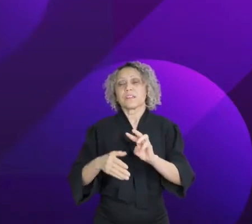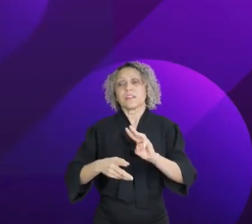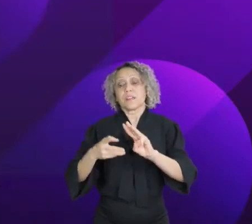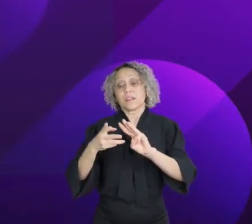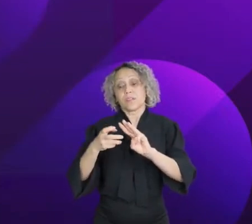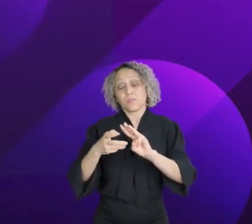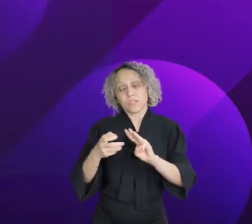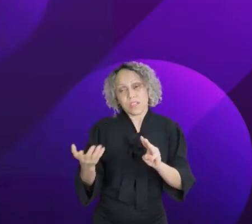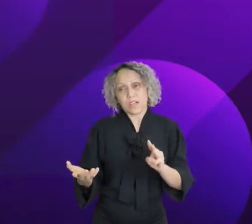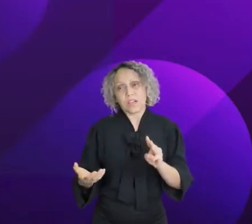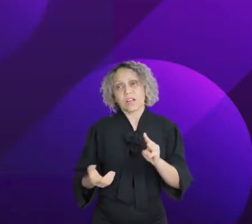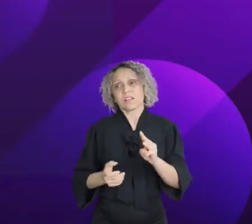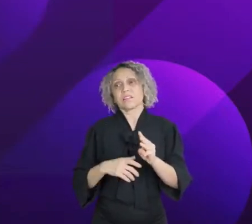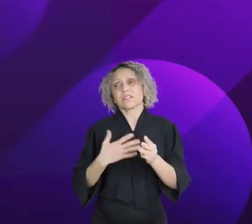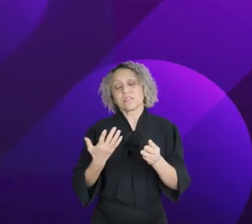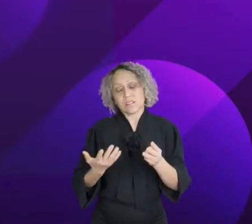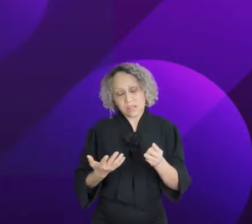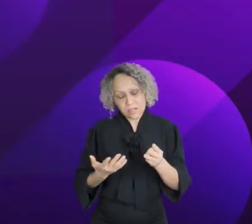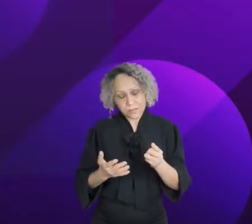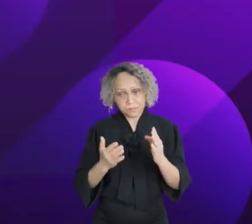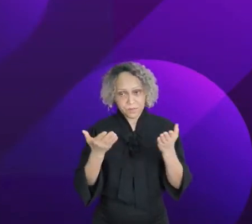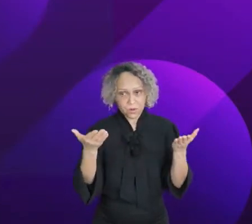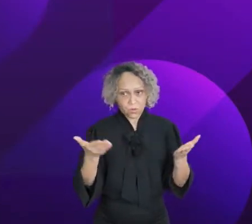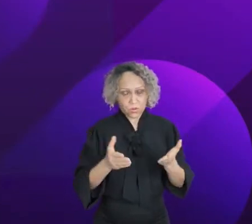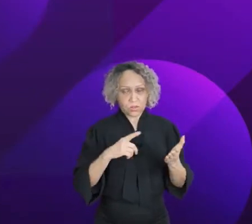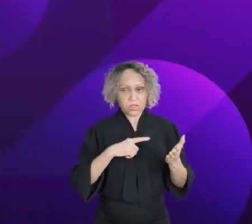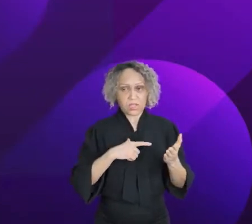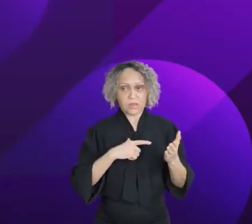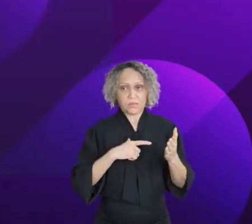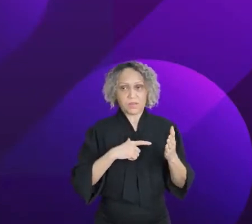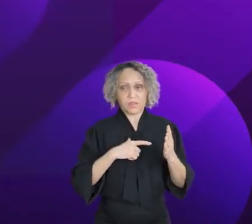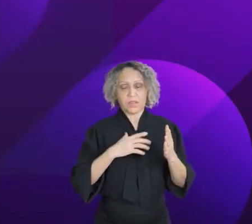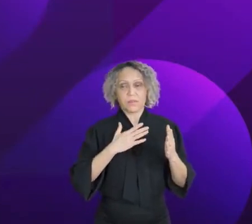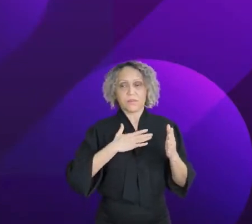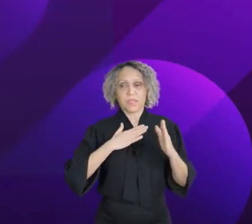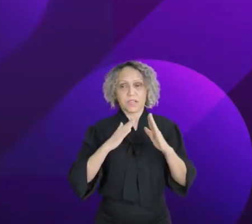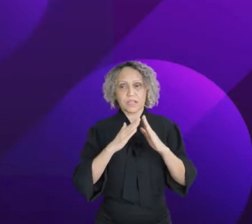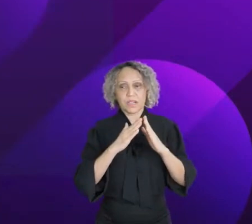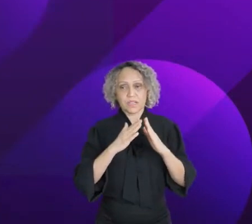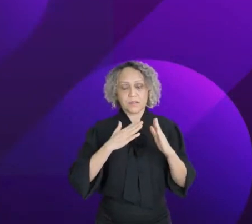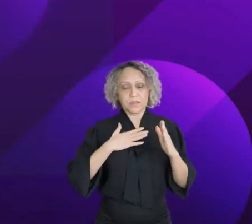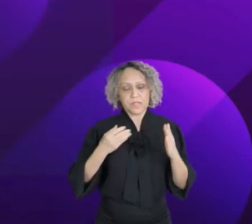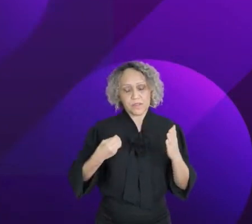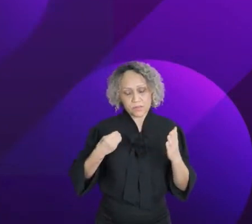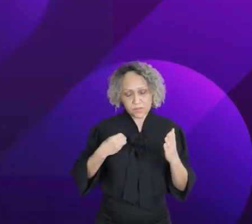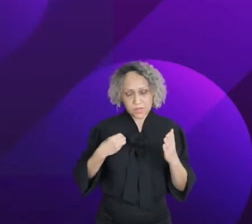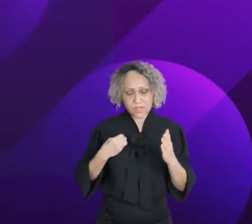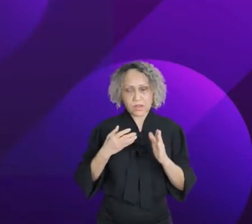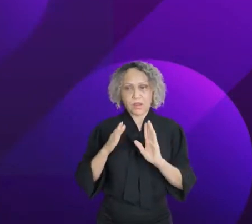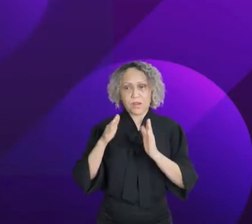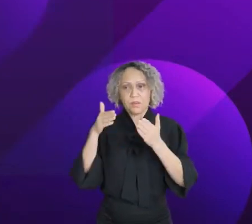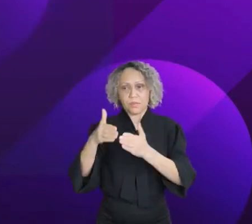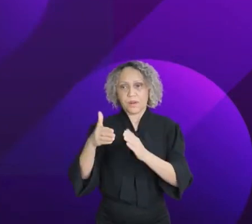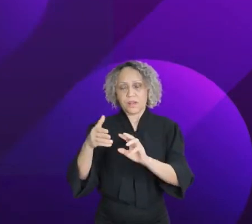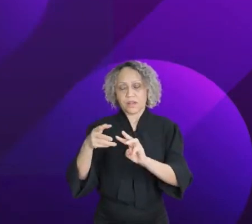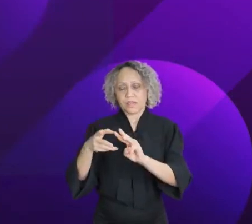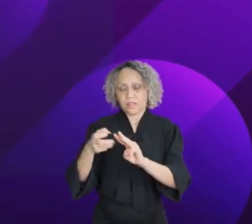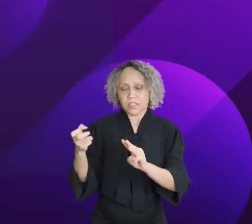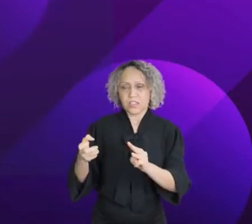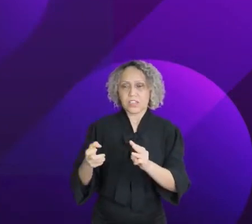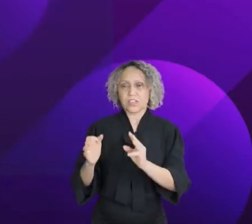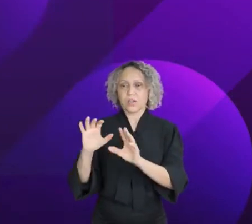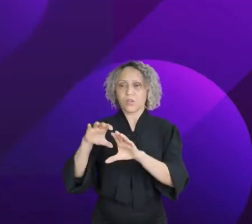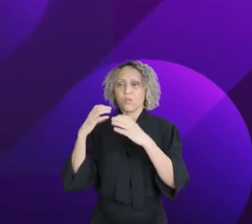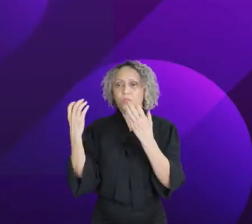né? Então, a gente hoje tem o programa Minha Casa Minha Vida para as pessoas indígenas, para as comunidades quilombolas, para